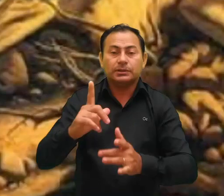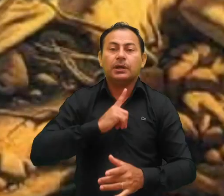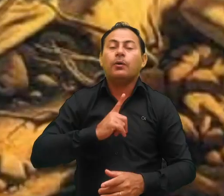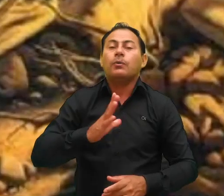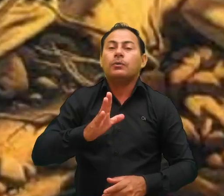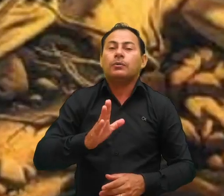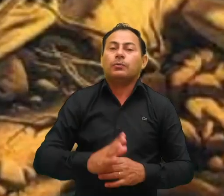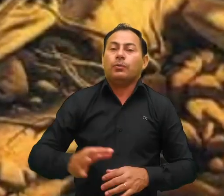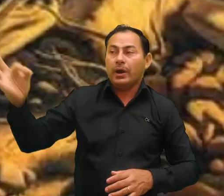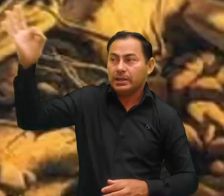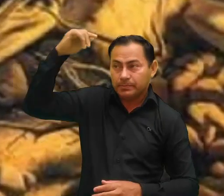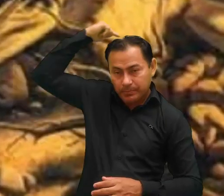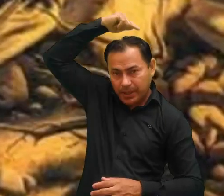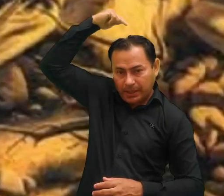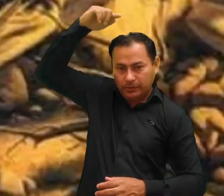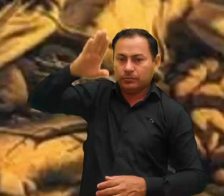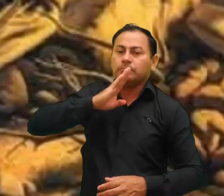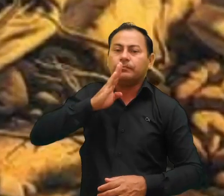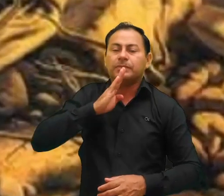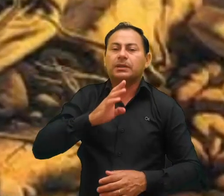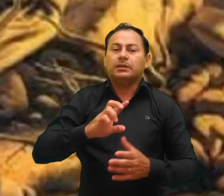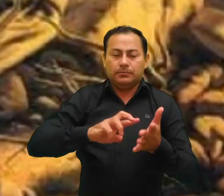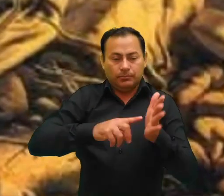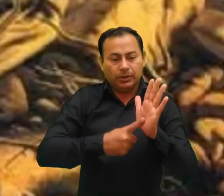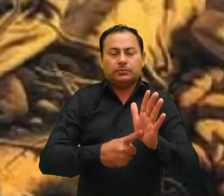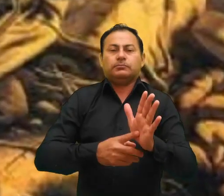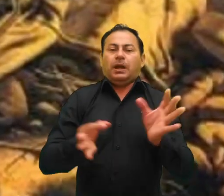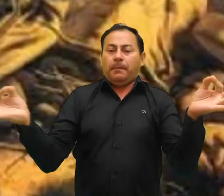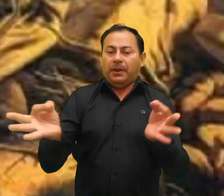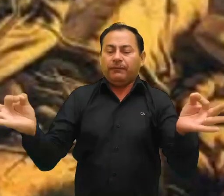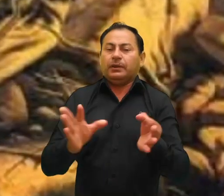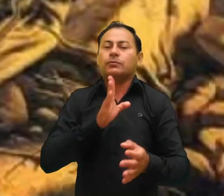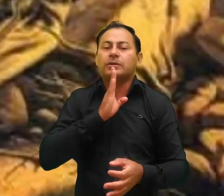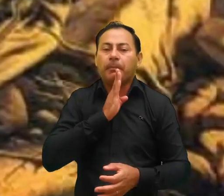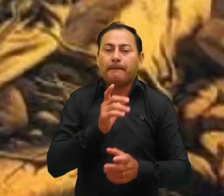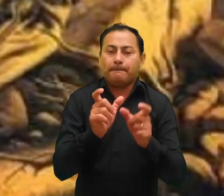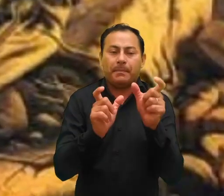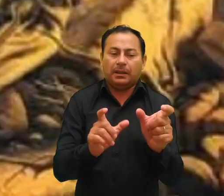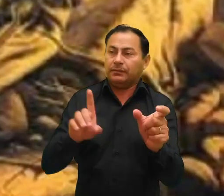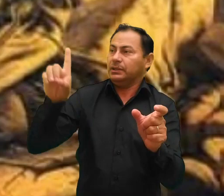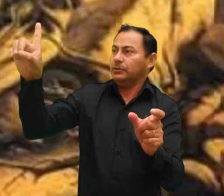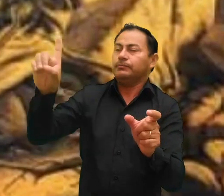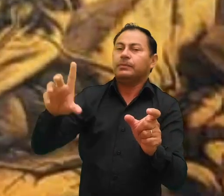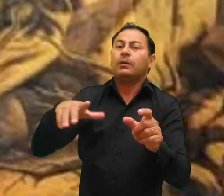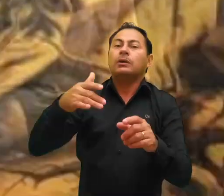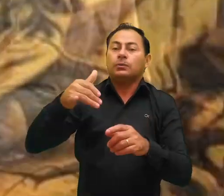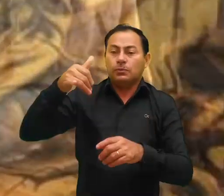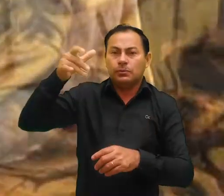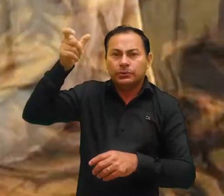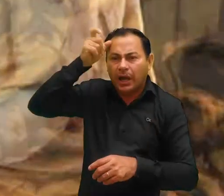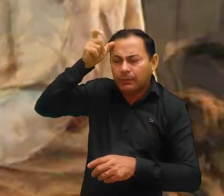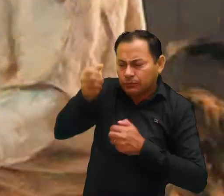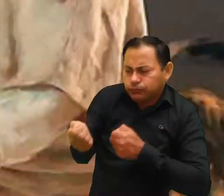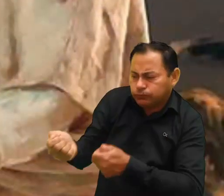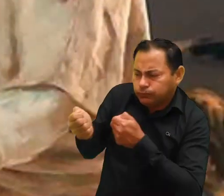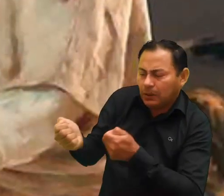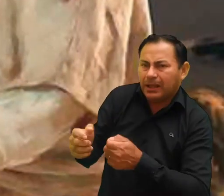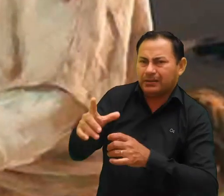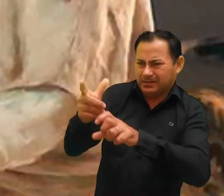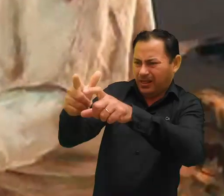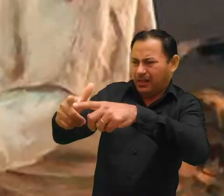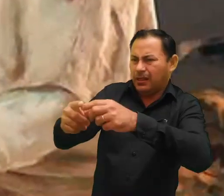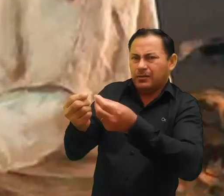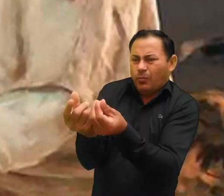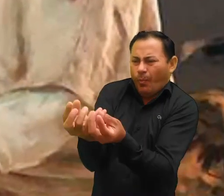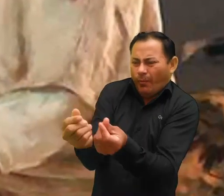o Espírito do conhecimento, significando que ele tinha o perfeito conhecimento da palavra de Deus. Quando tentado pelo diabo no deserto, ele